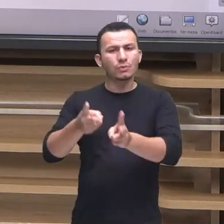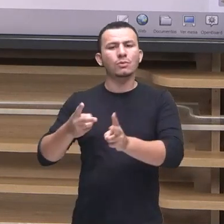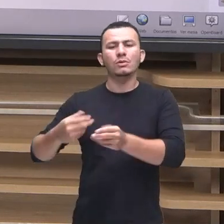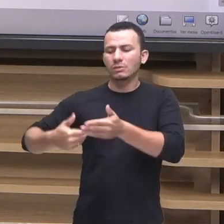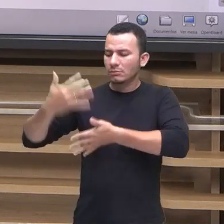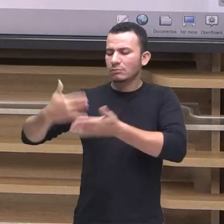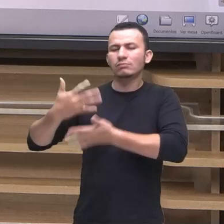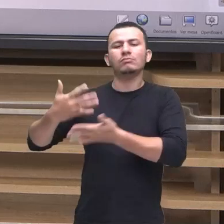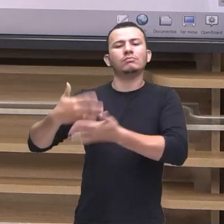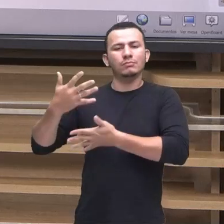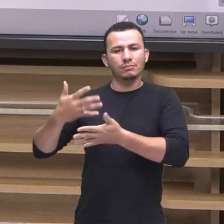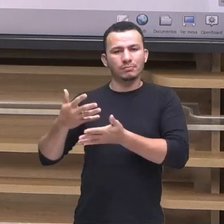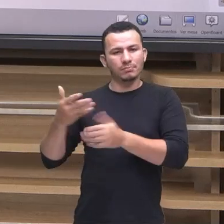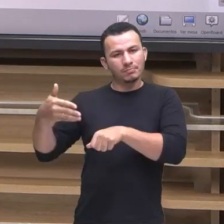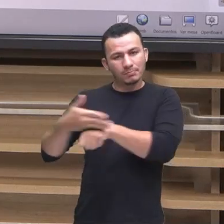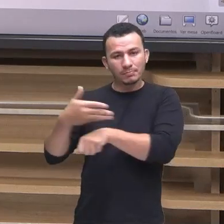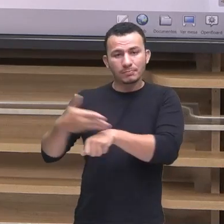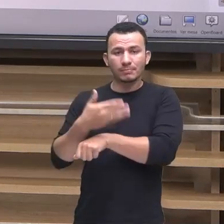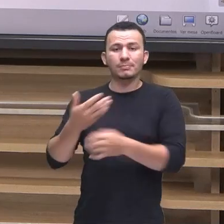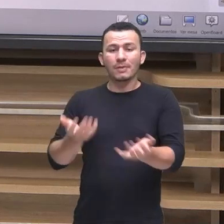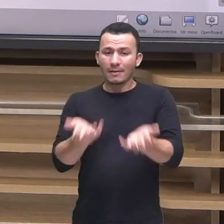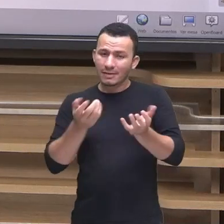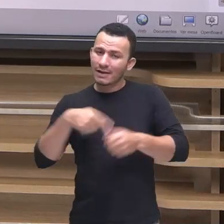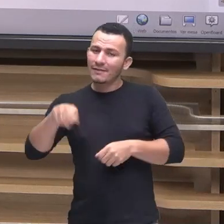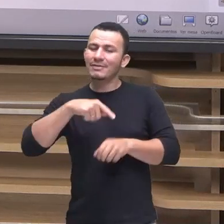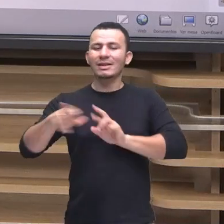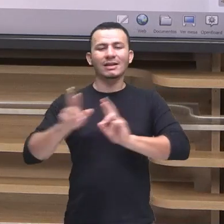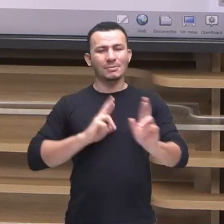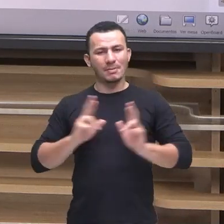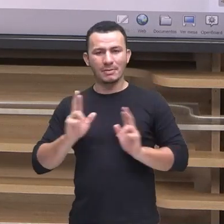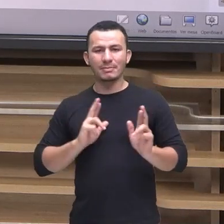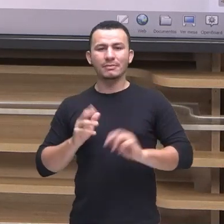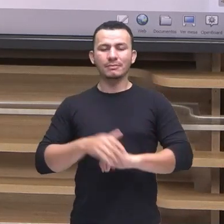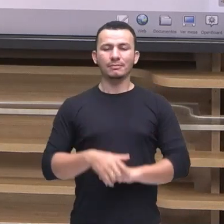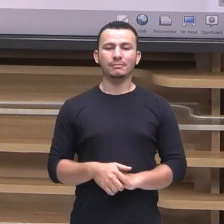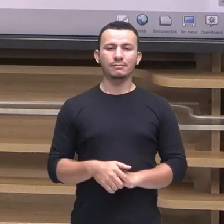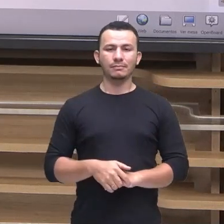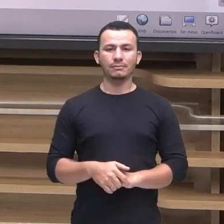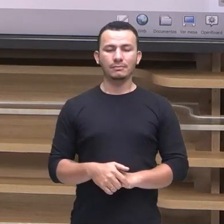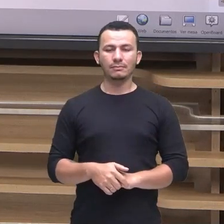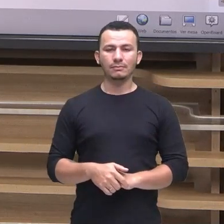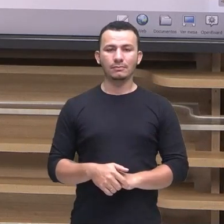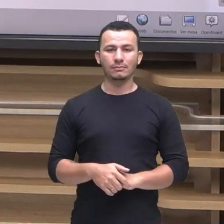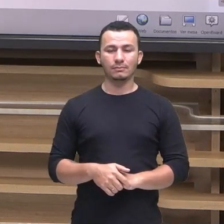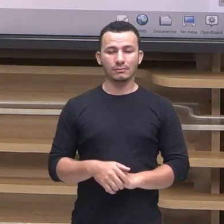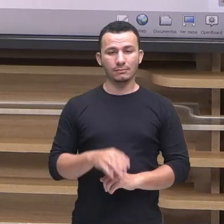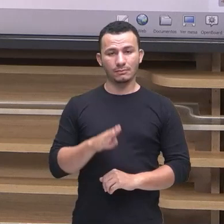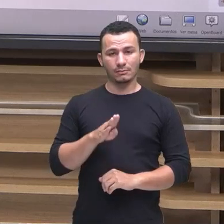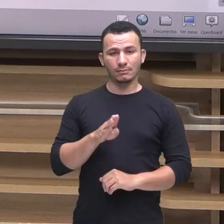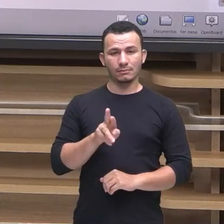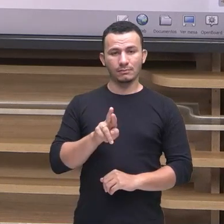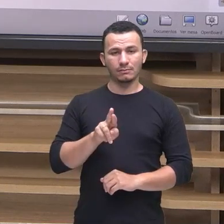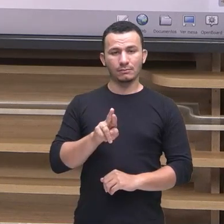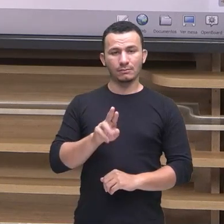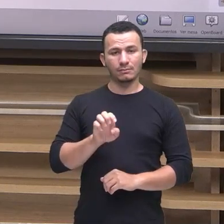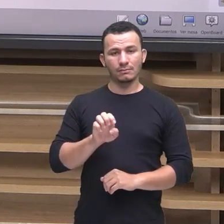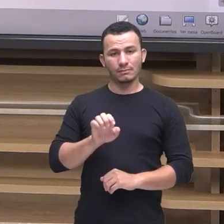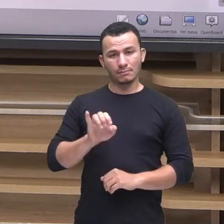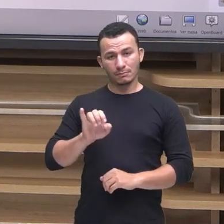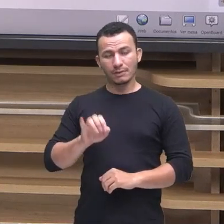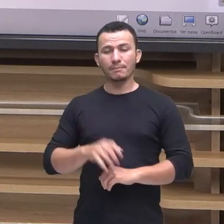ainda temos mais uma questão, quero ver todos vocês respondendo. Então vamos lá, começando com o Brian, que escolheu a letra